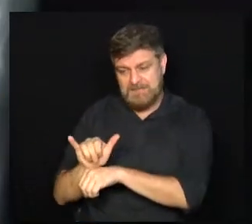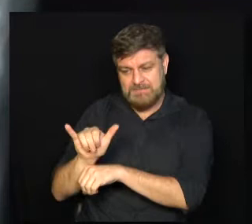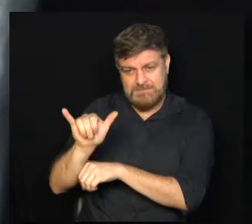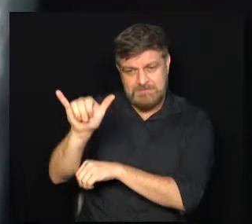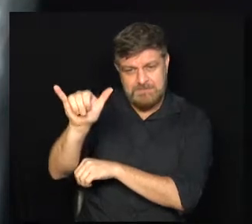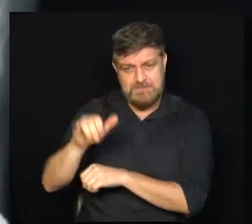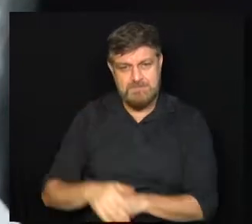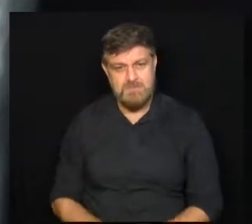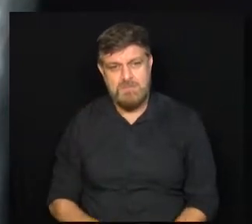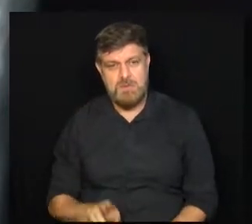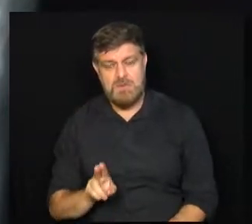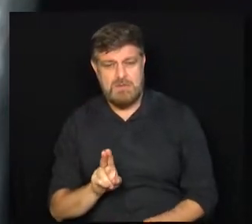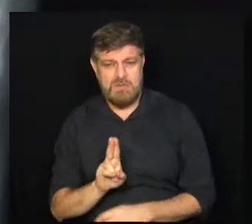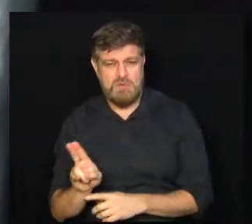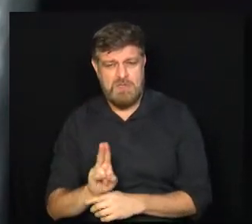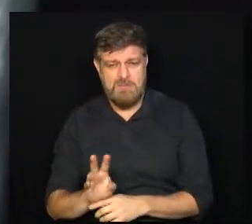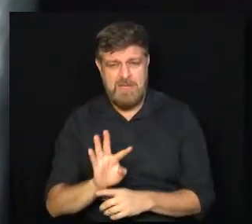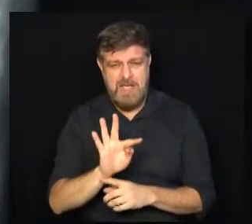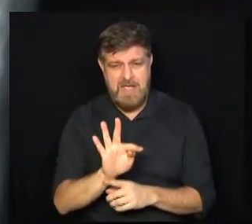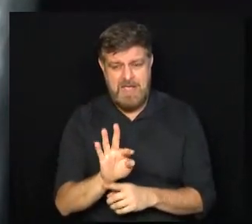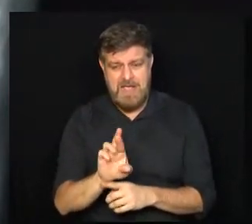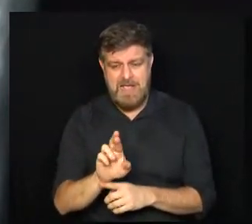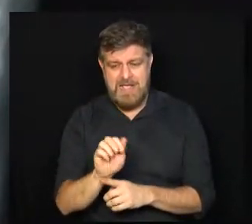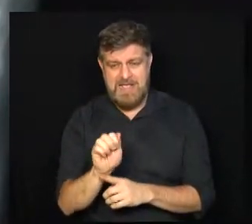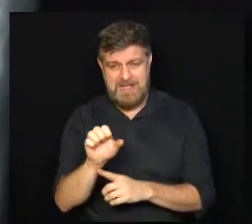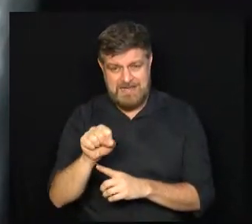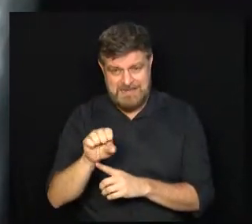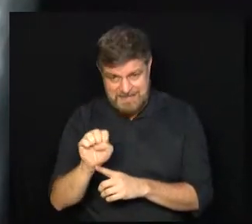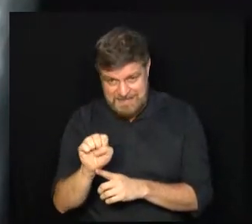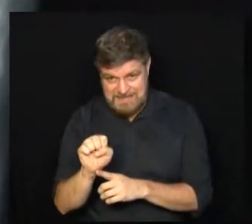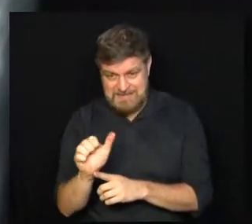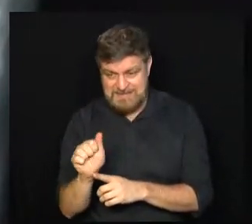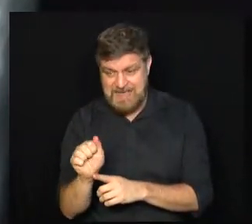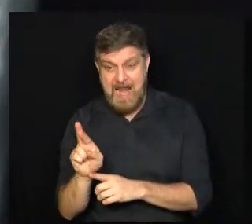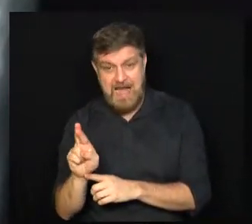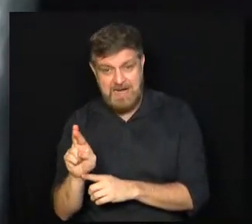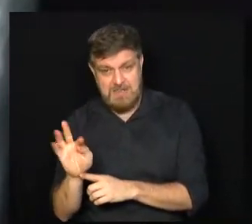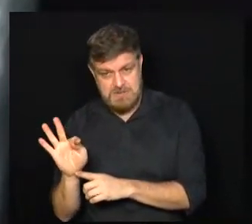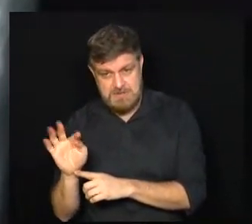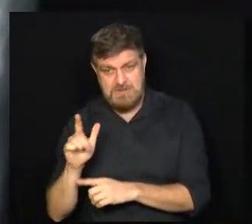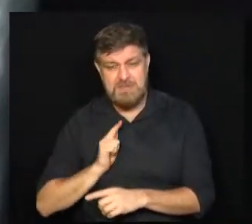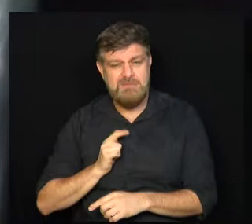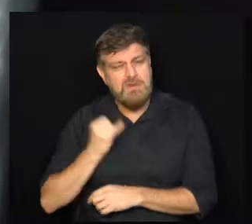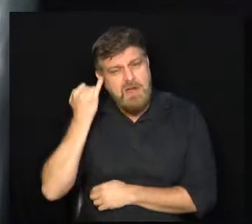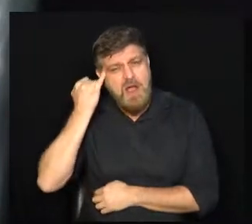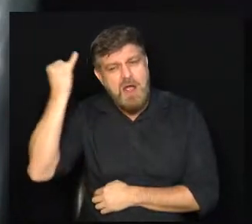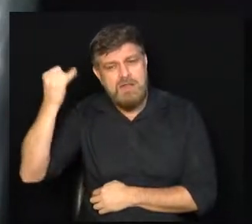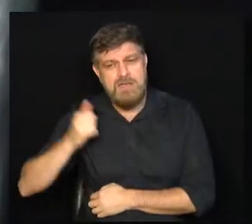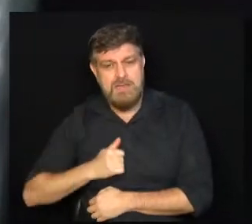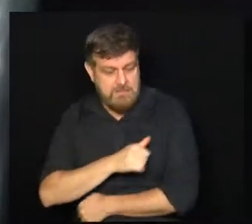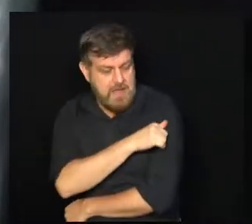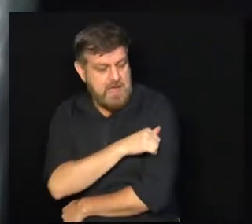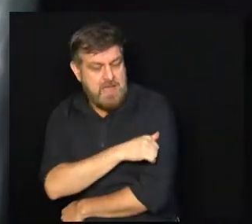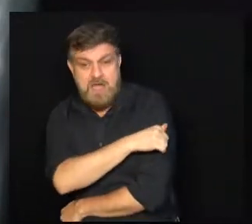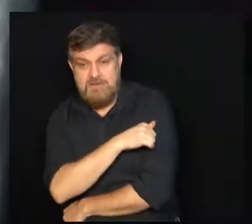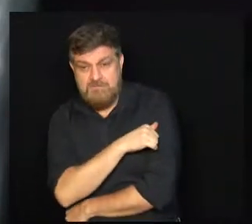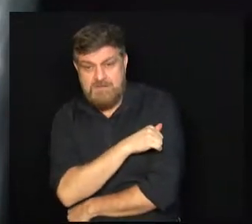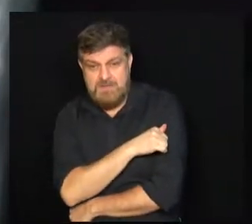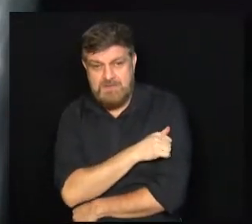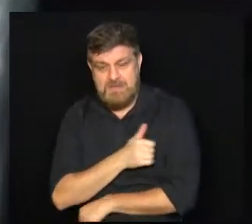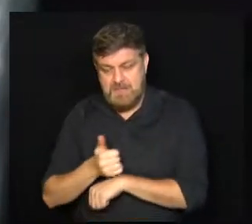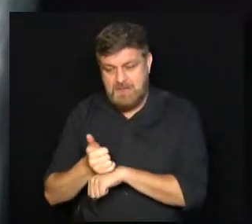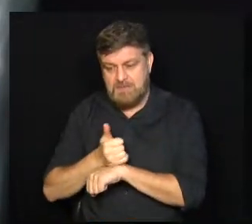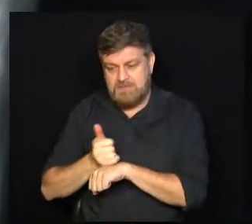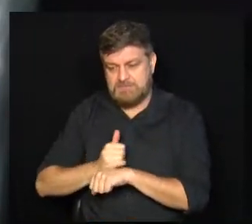chamada Transat, ela teve a ideia de colocar a bordo uma enfermeira, né, ou enfermeiras